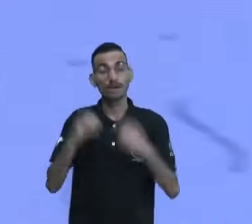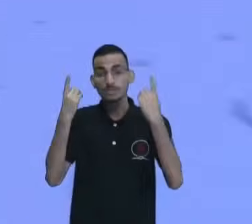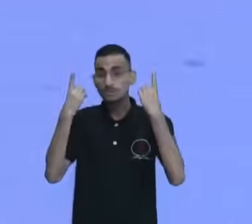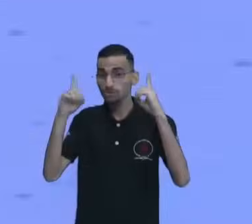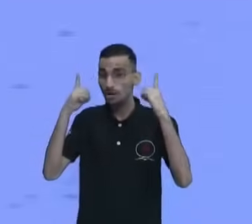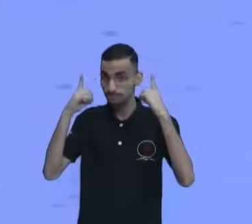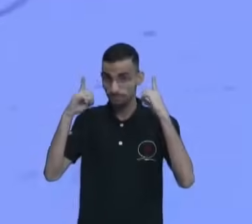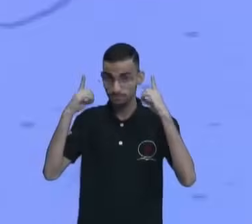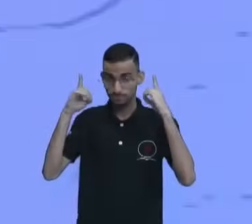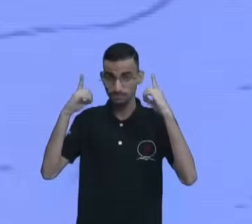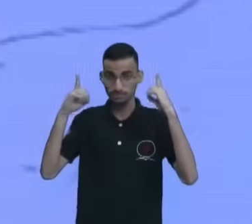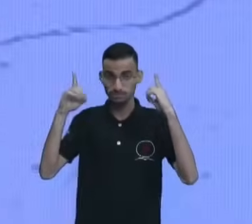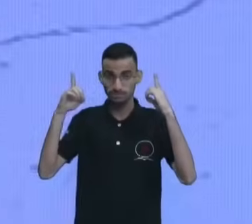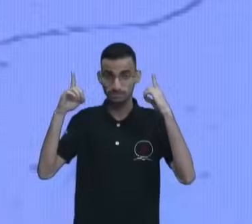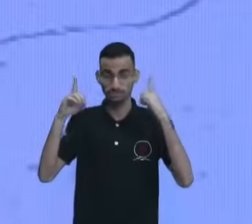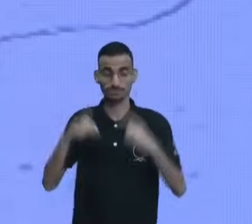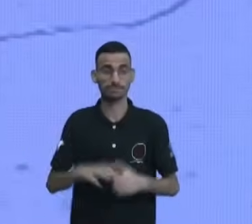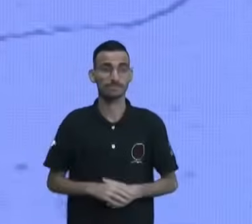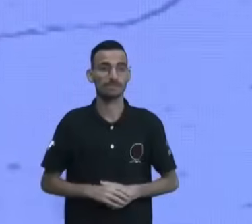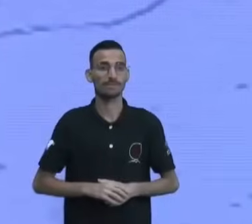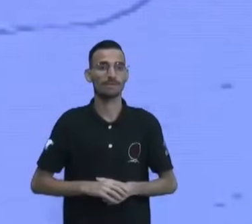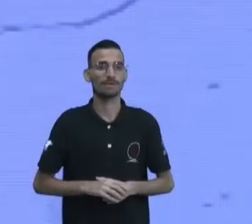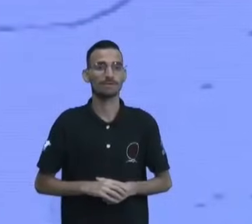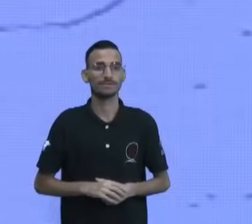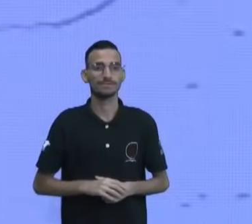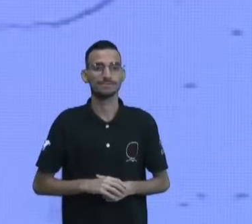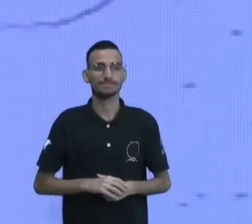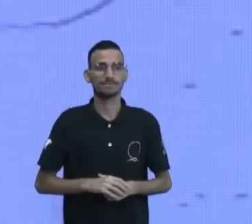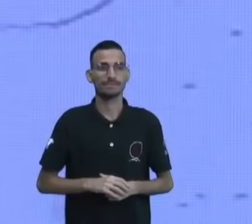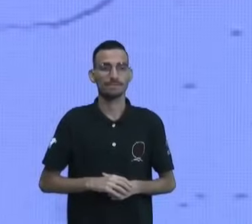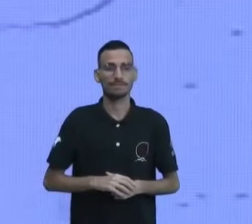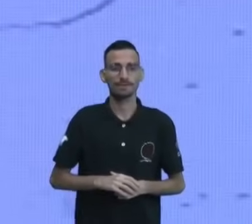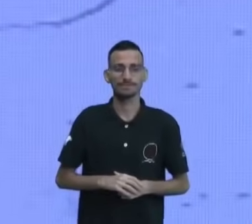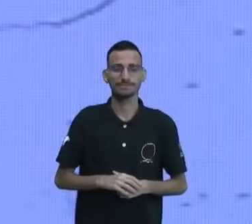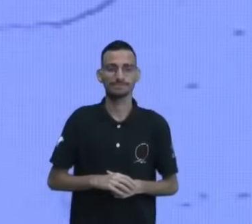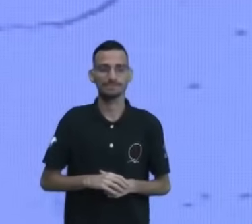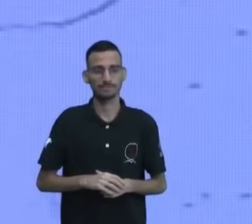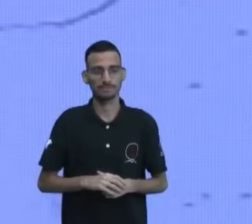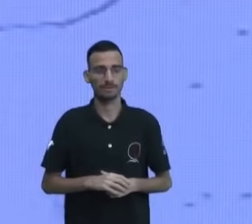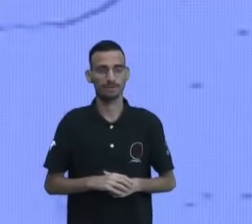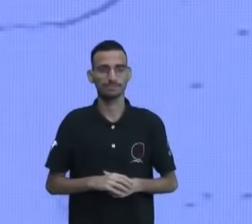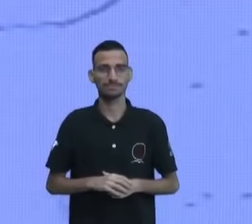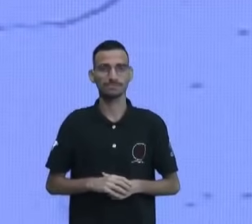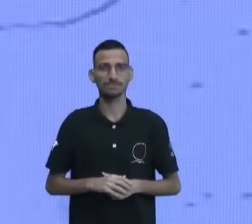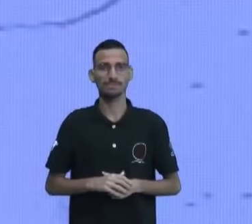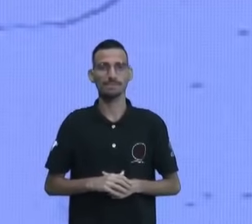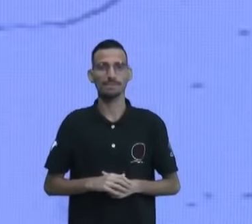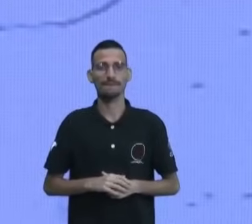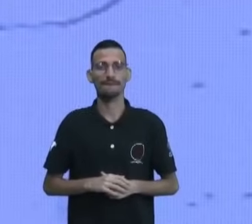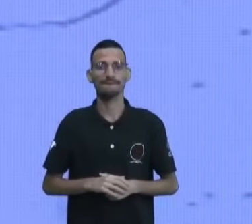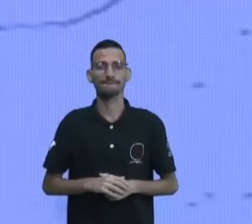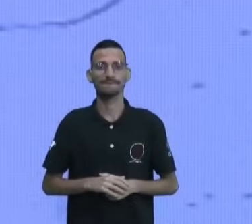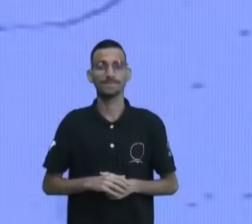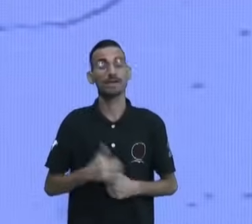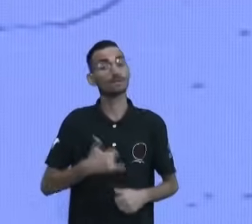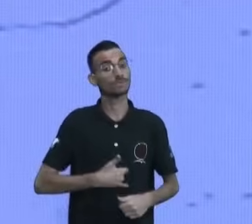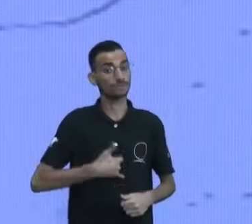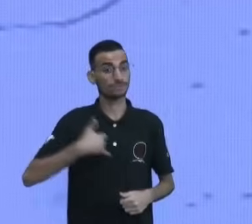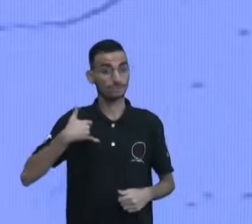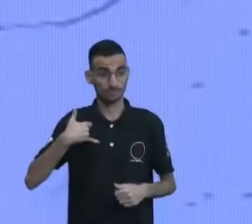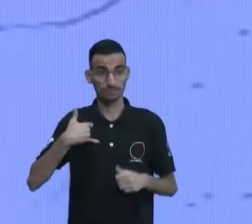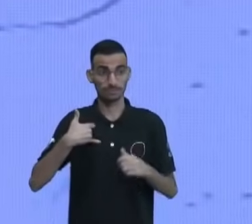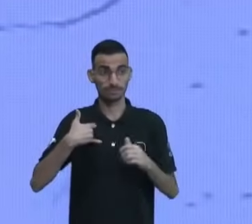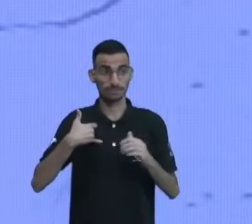muito séria não permita que a soberba se apodere de mim então serei